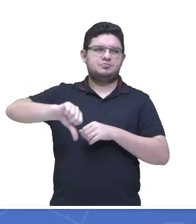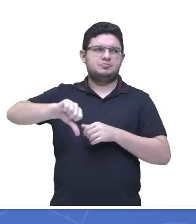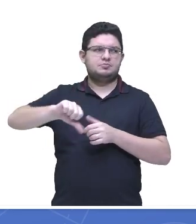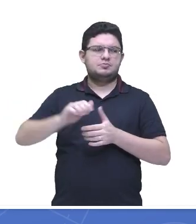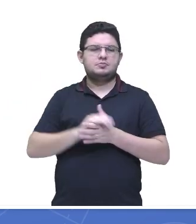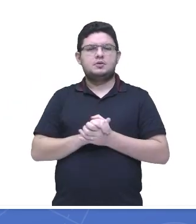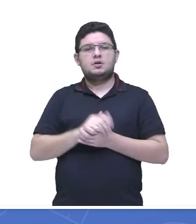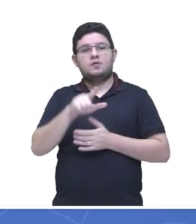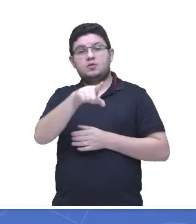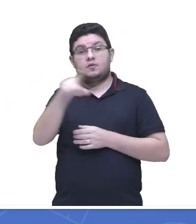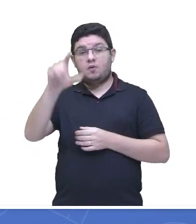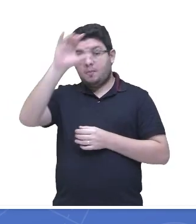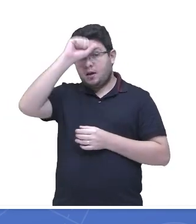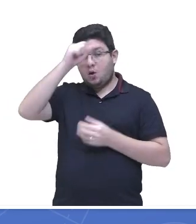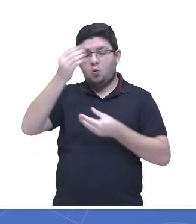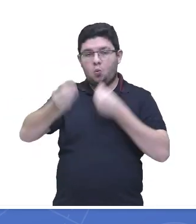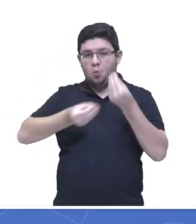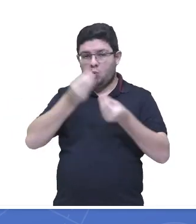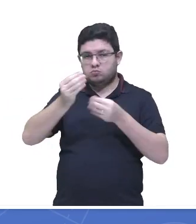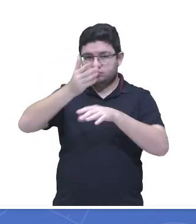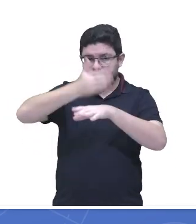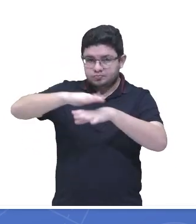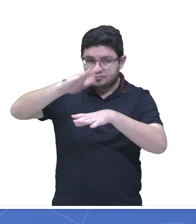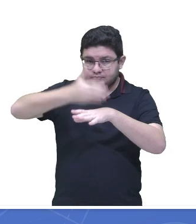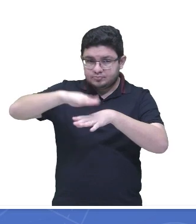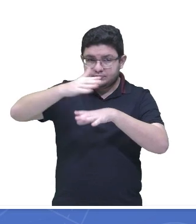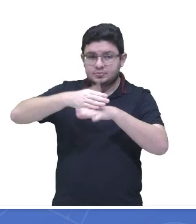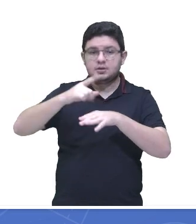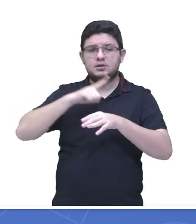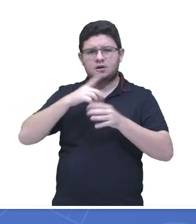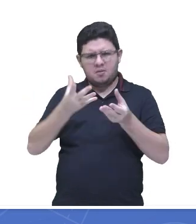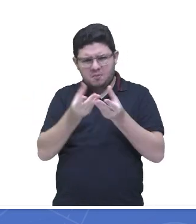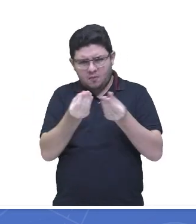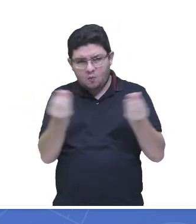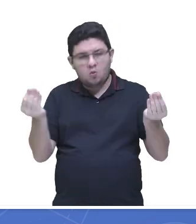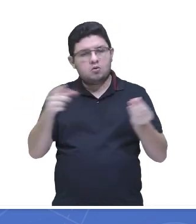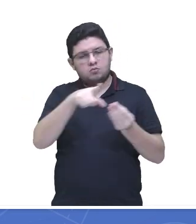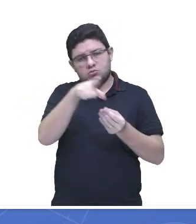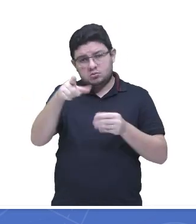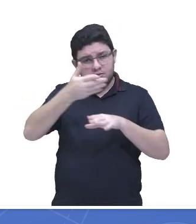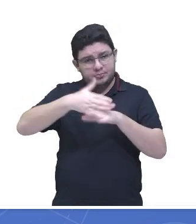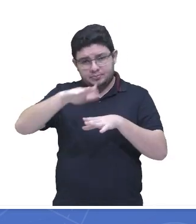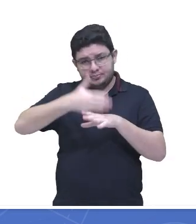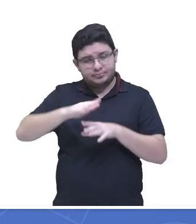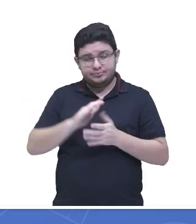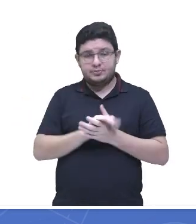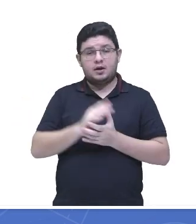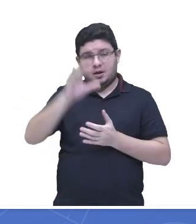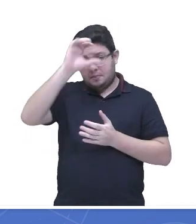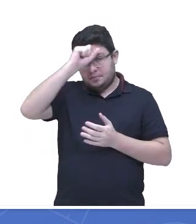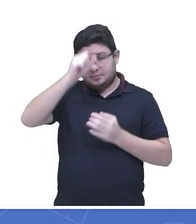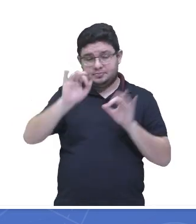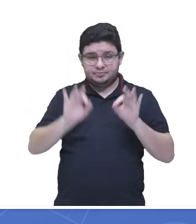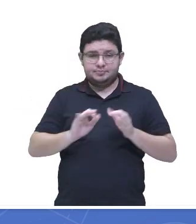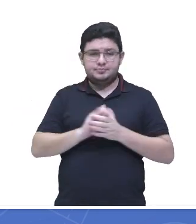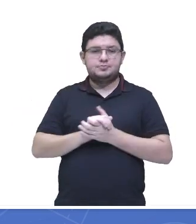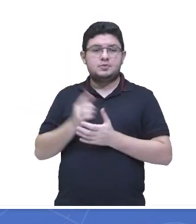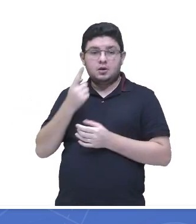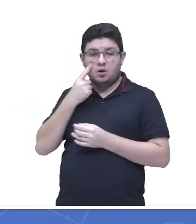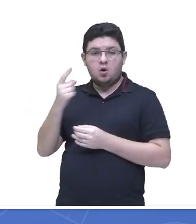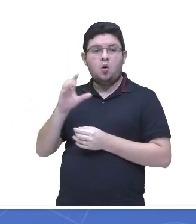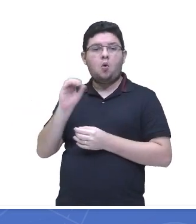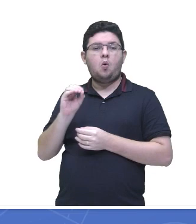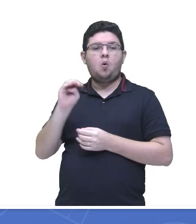disse, eles são infinitos, temos milhares e é prática. Complete, complete, quer completar?